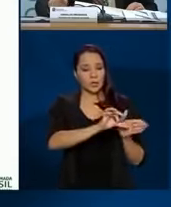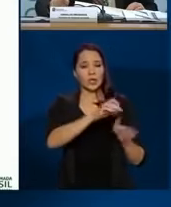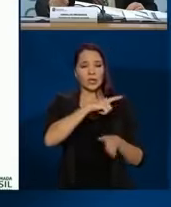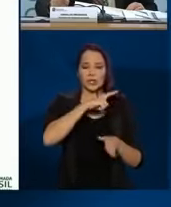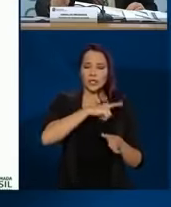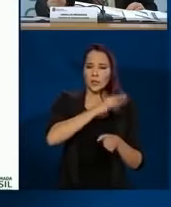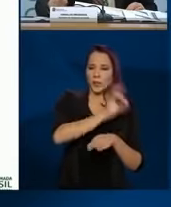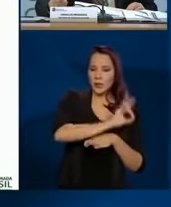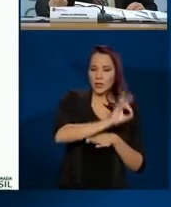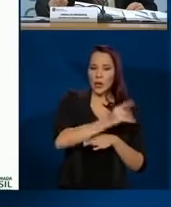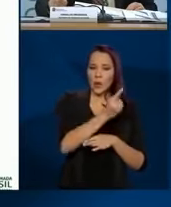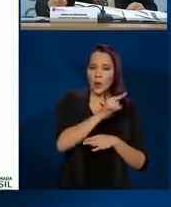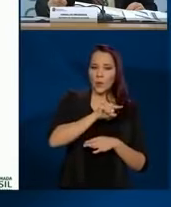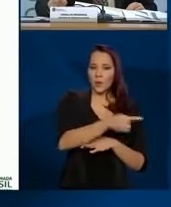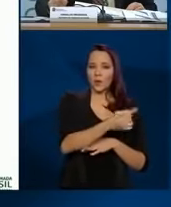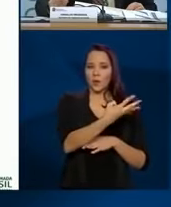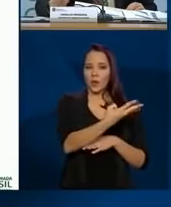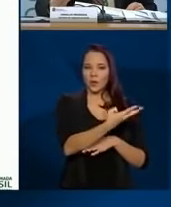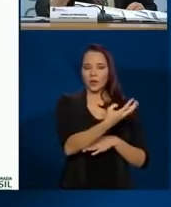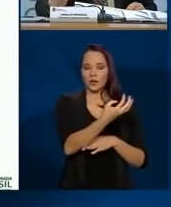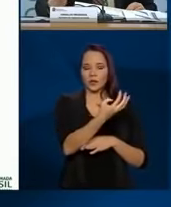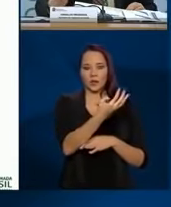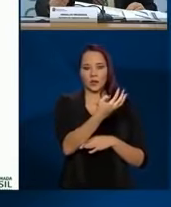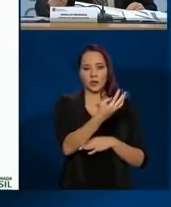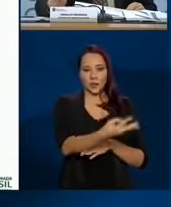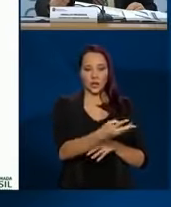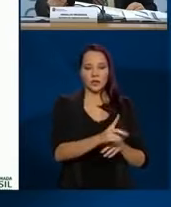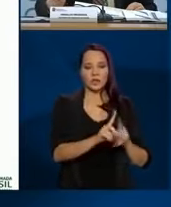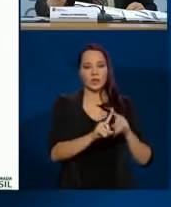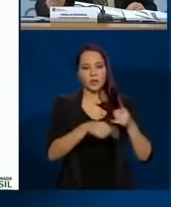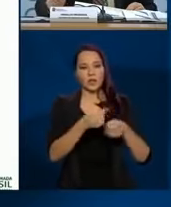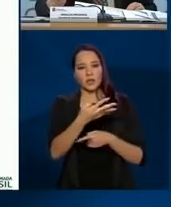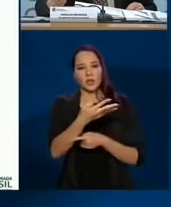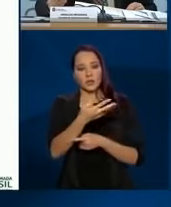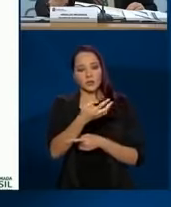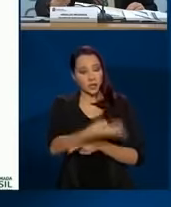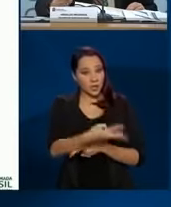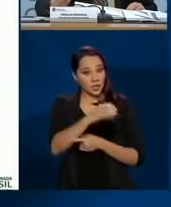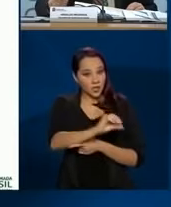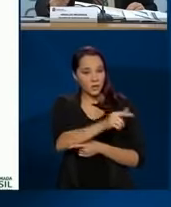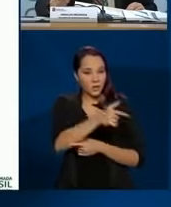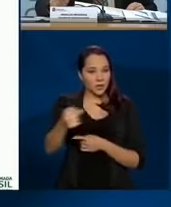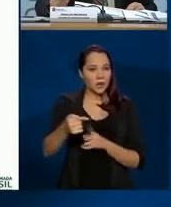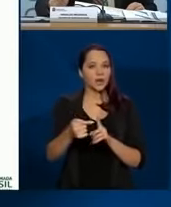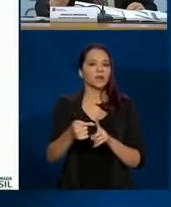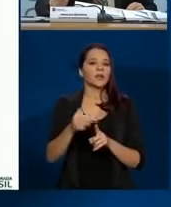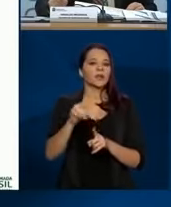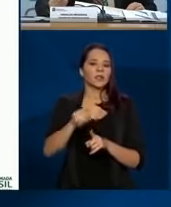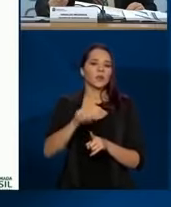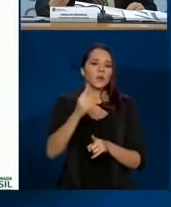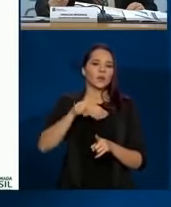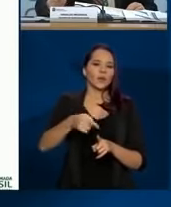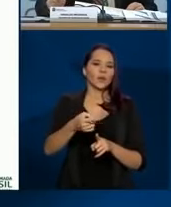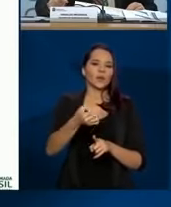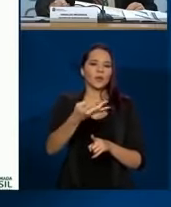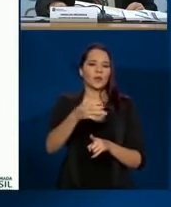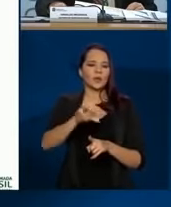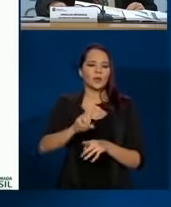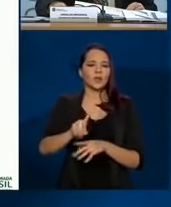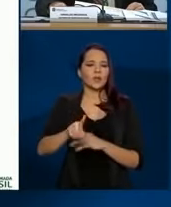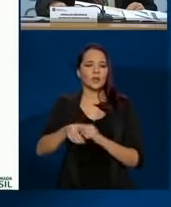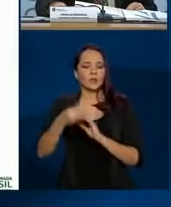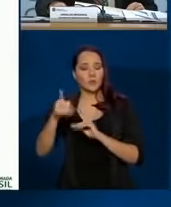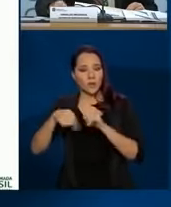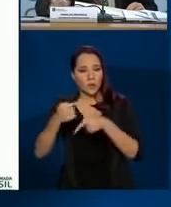uma média de 1.043 óbitos, na 30ª 1.094 e na 31ª